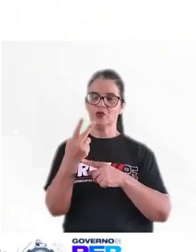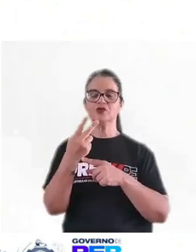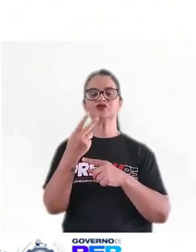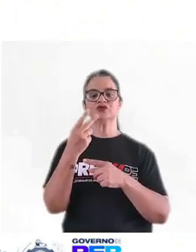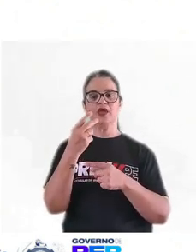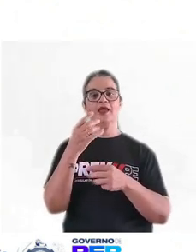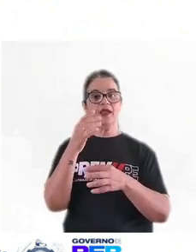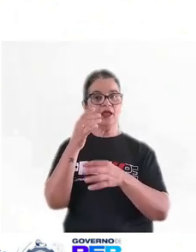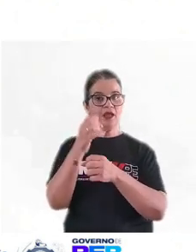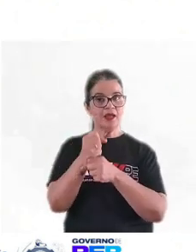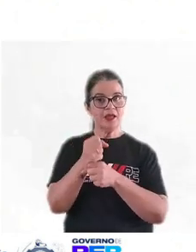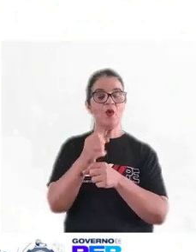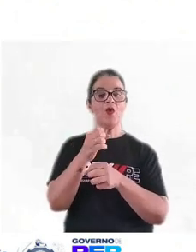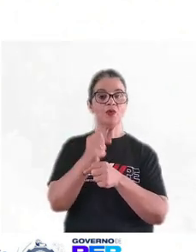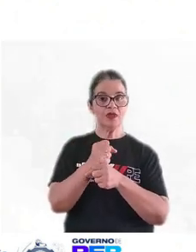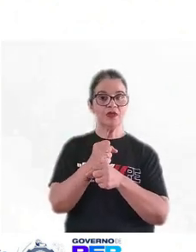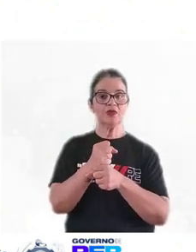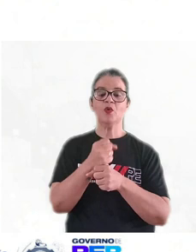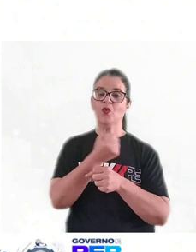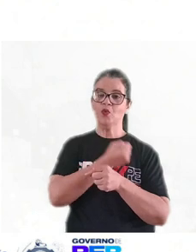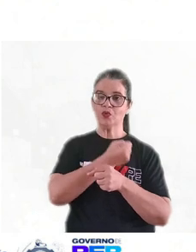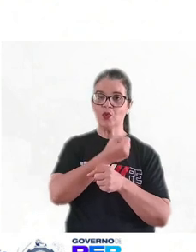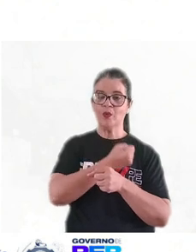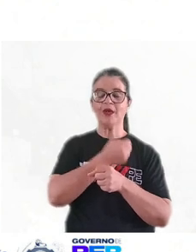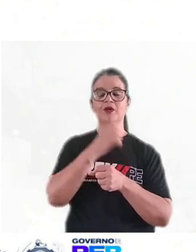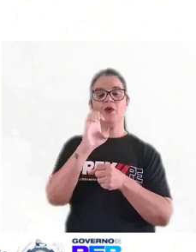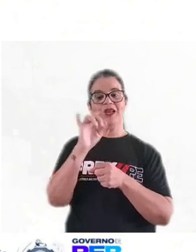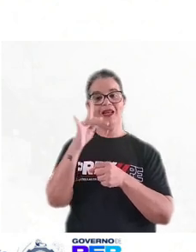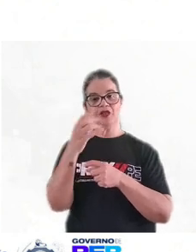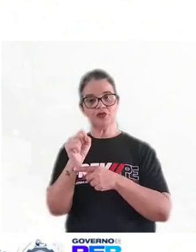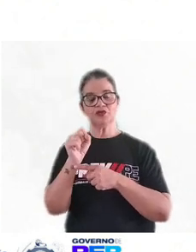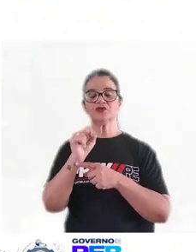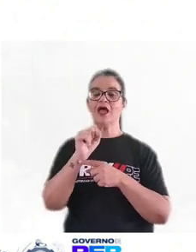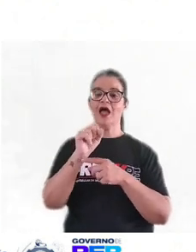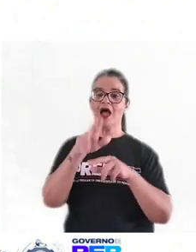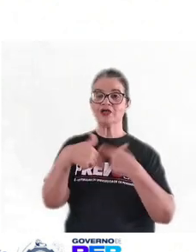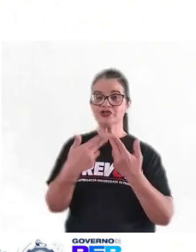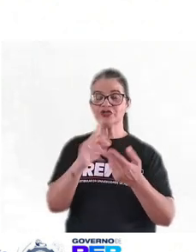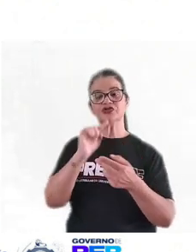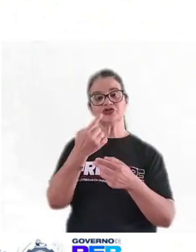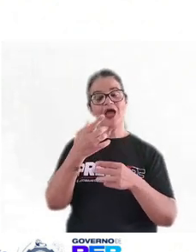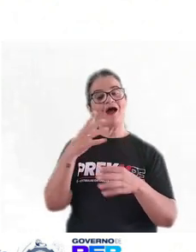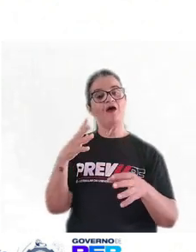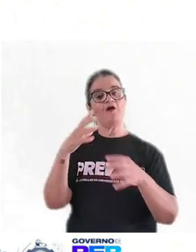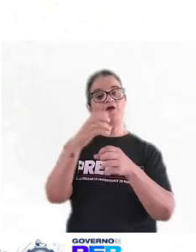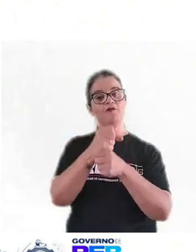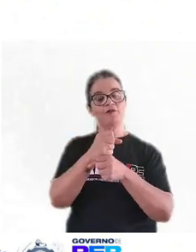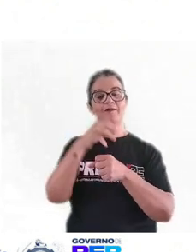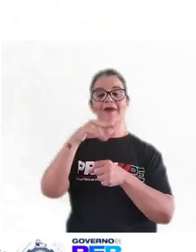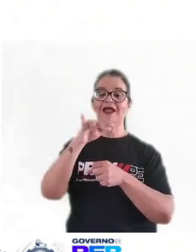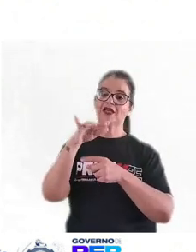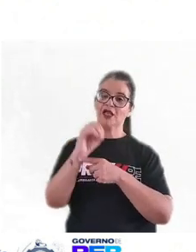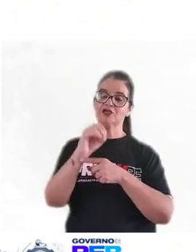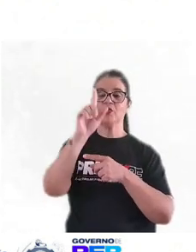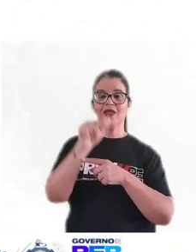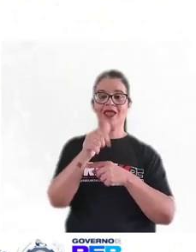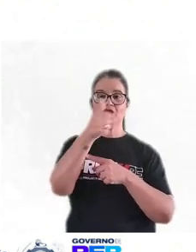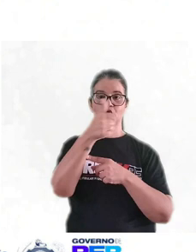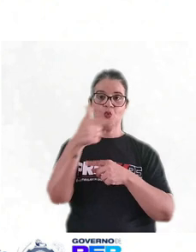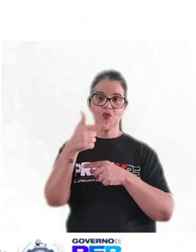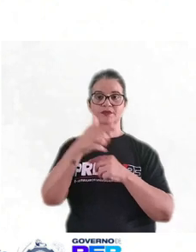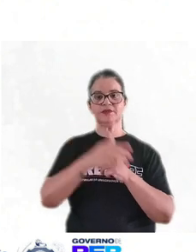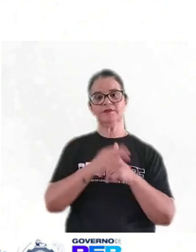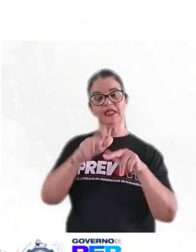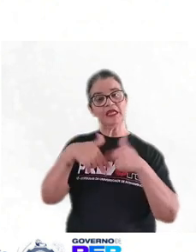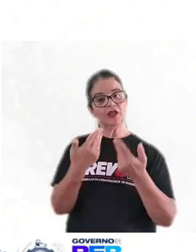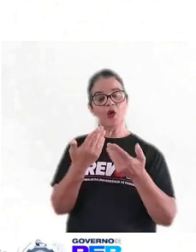3s², e contando o número de elétrons, a gente já formou o número do magnésio,